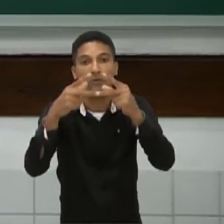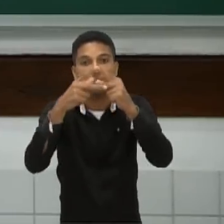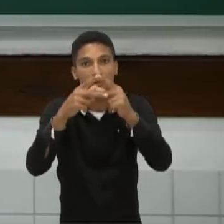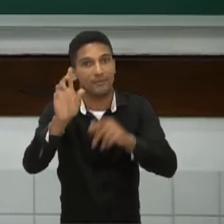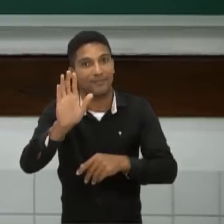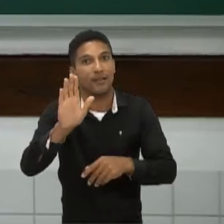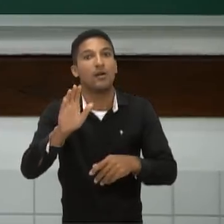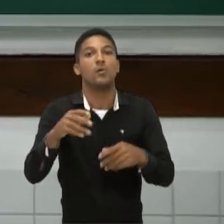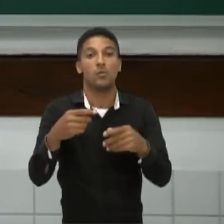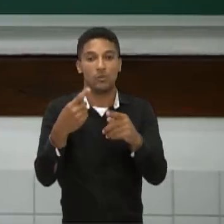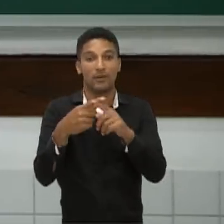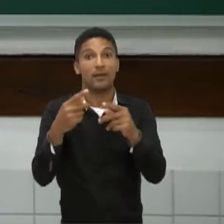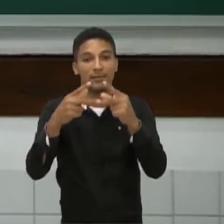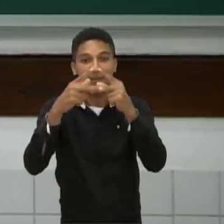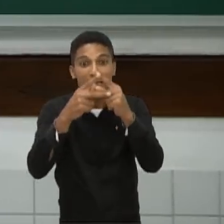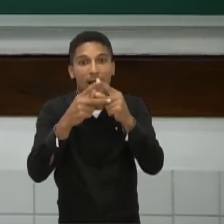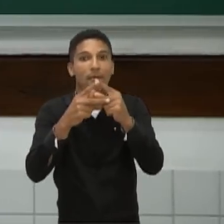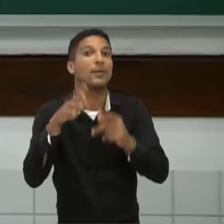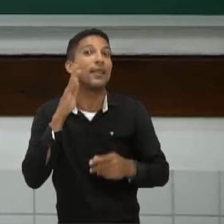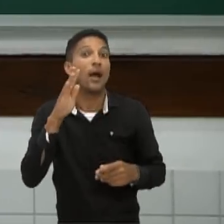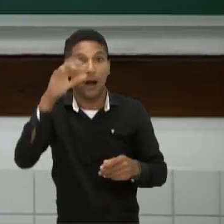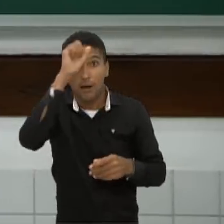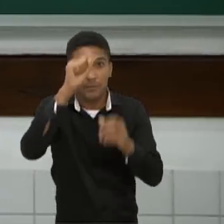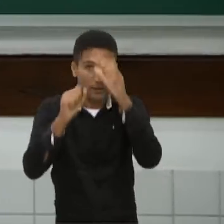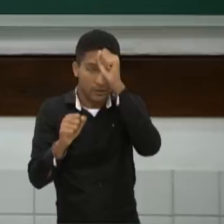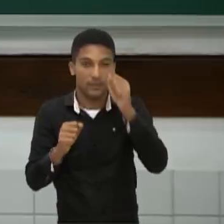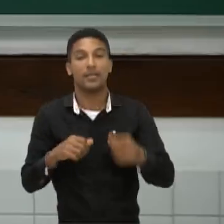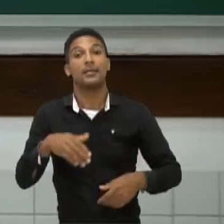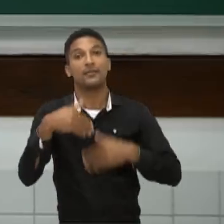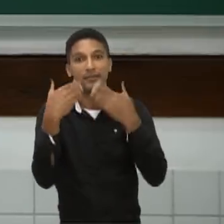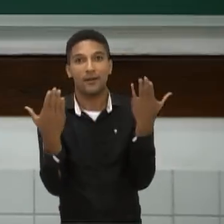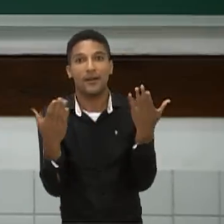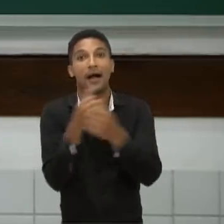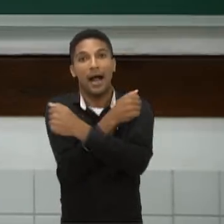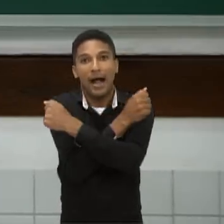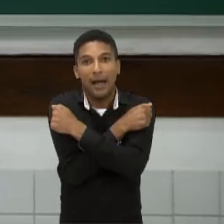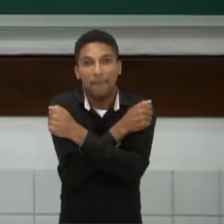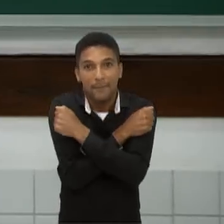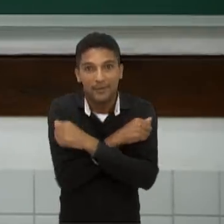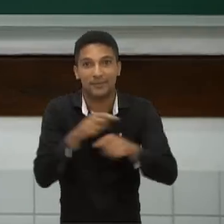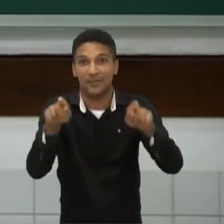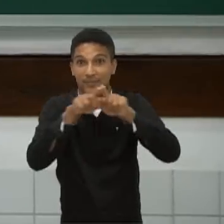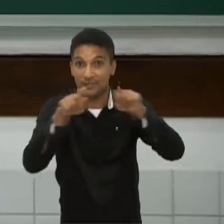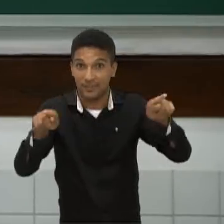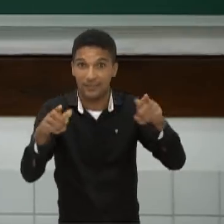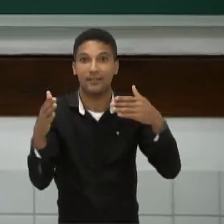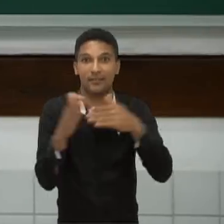legal, tá bom? Então, um abraço para vocês, até a nossa próxima aula.